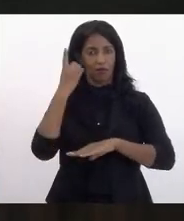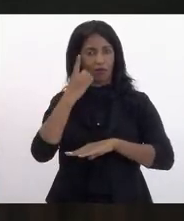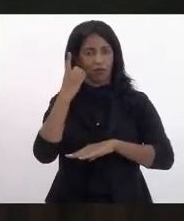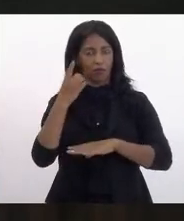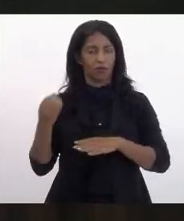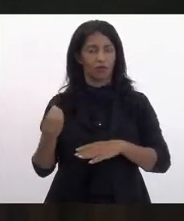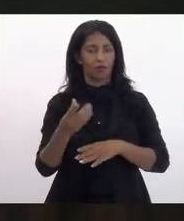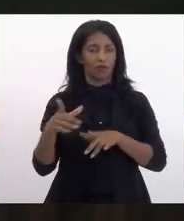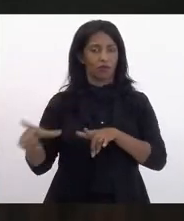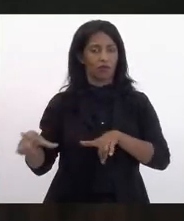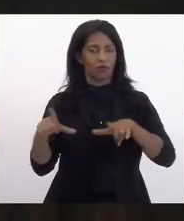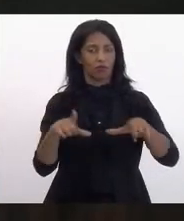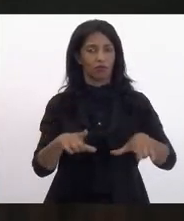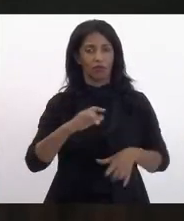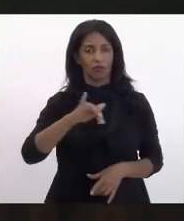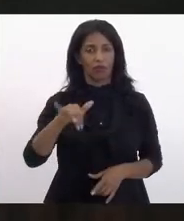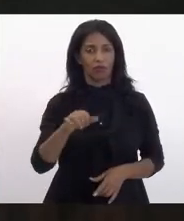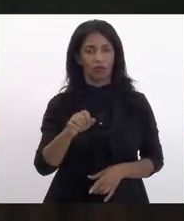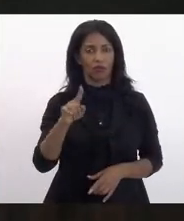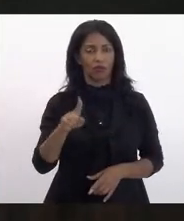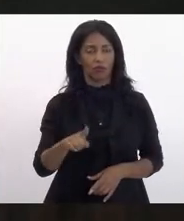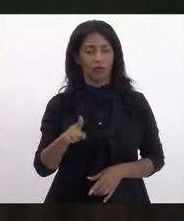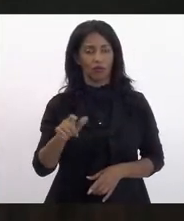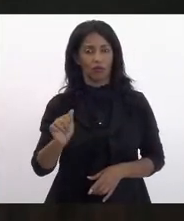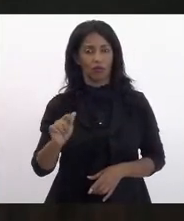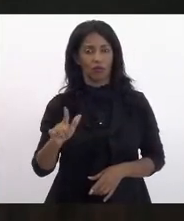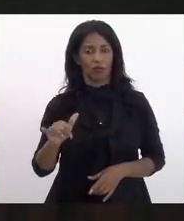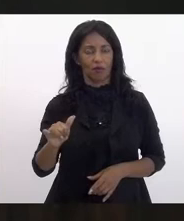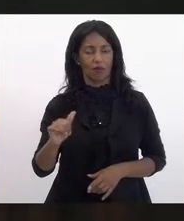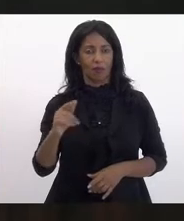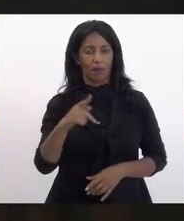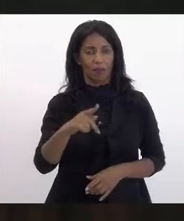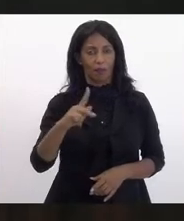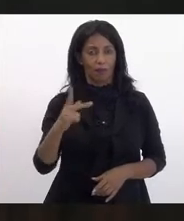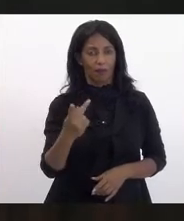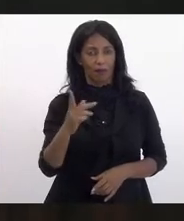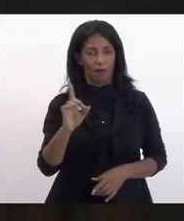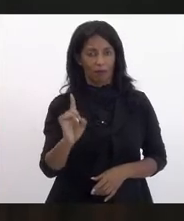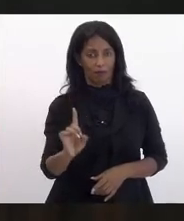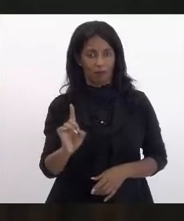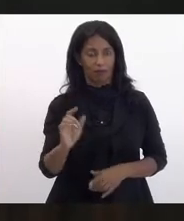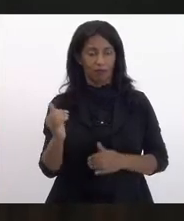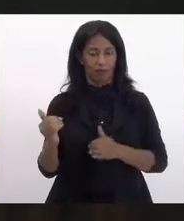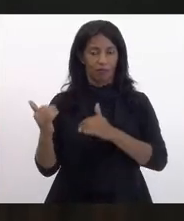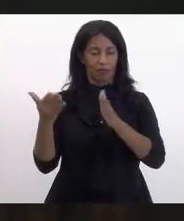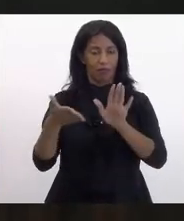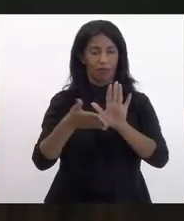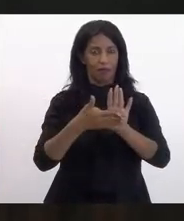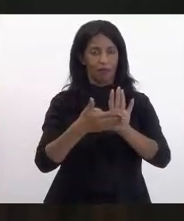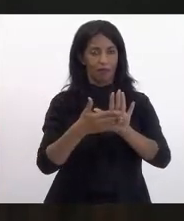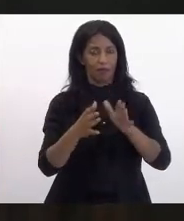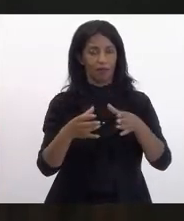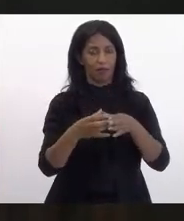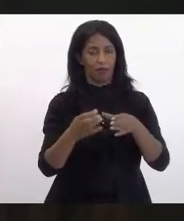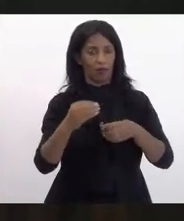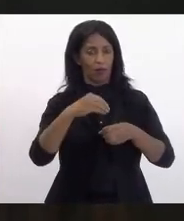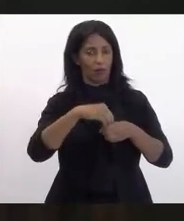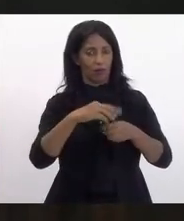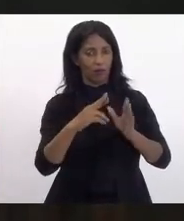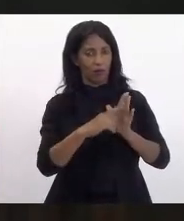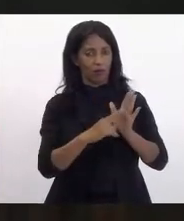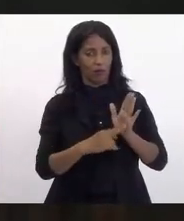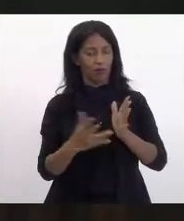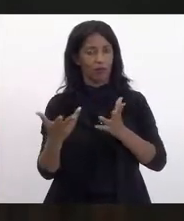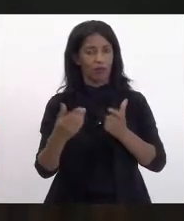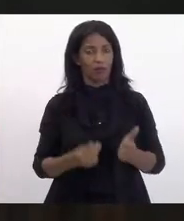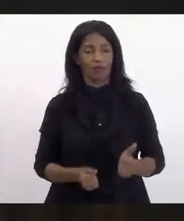o diploma José de Alencar ao PHD Carlos Ivan Simonsen Leal. Pareceres da Comissão de Normas Internas e Proposições Externas